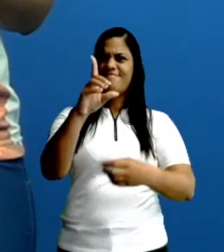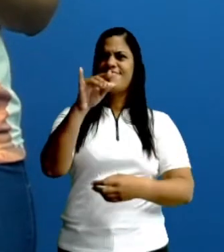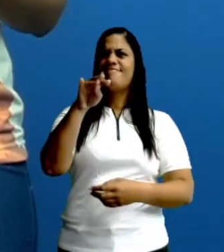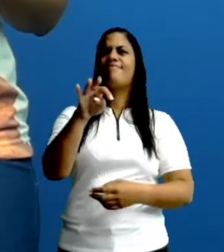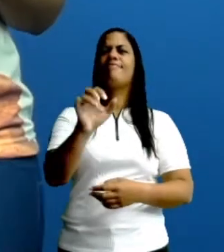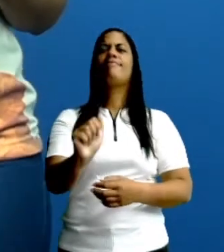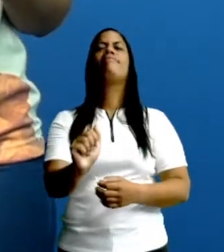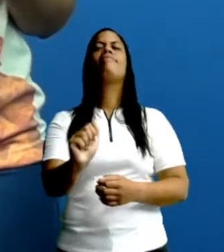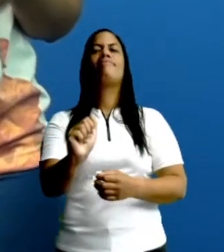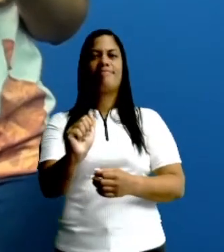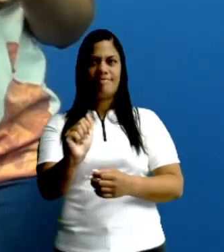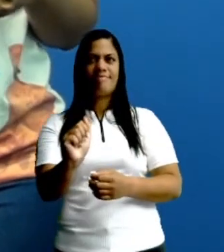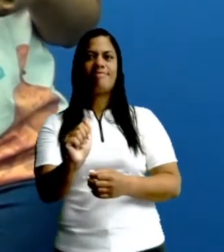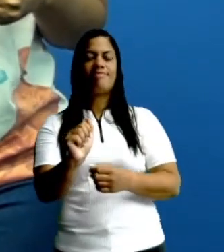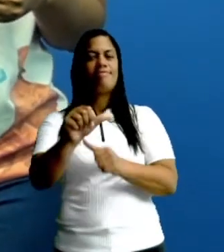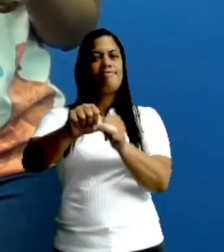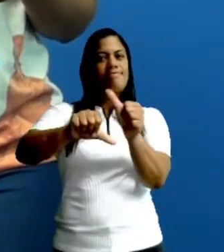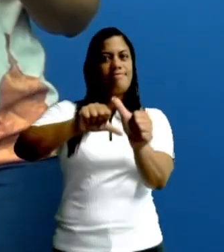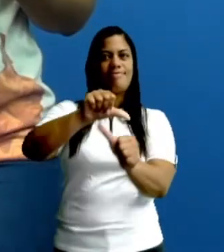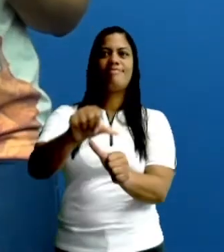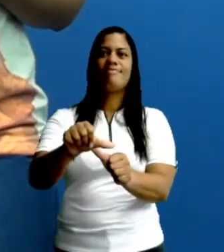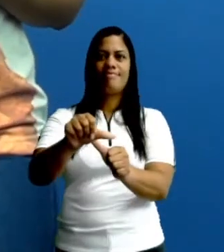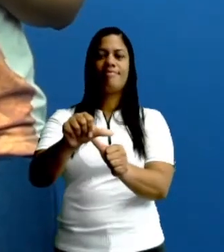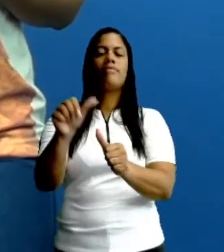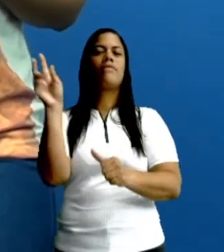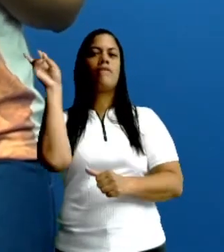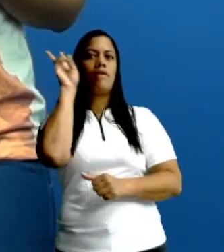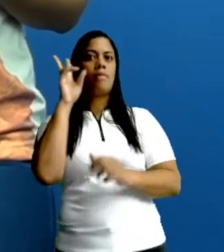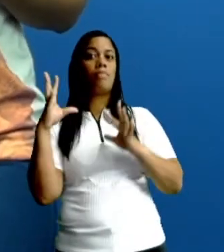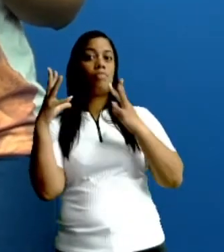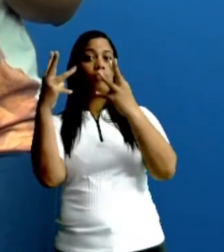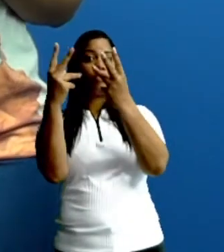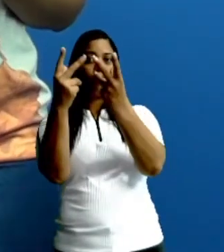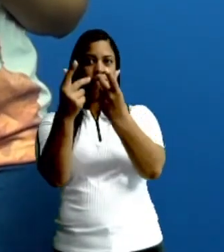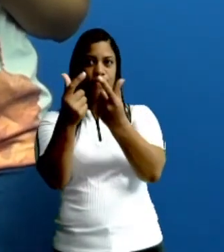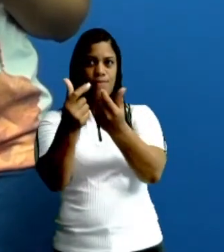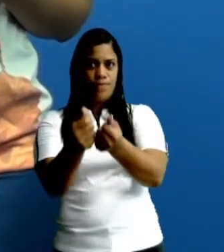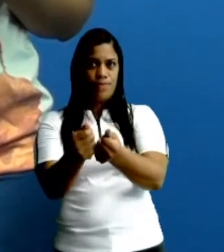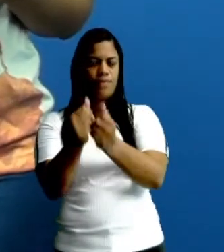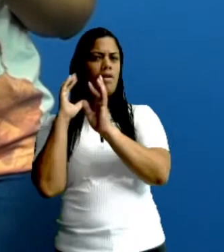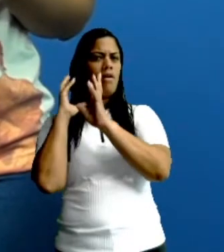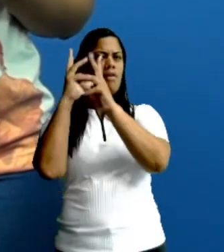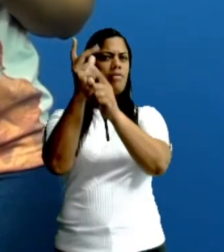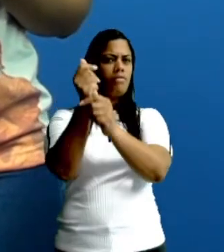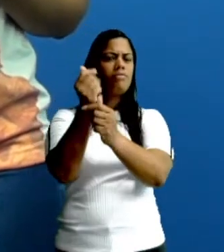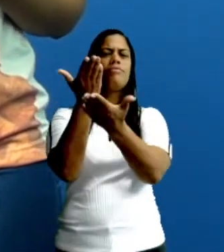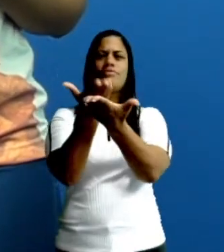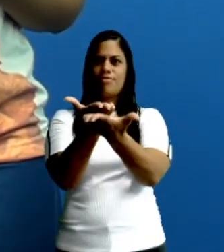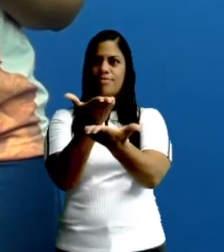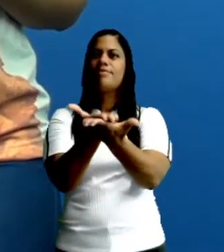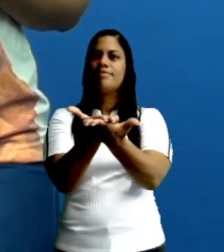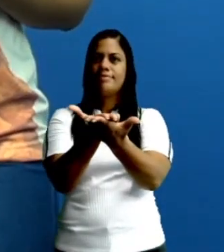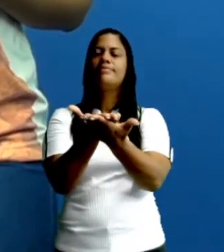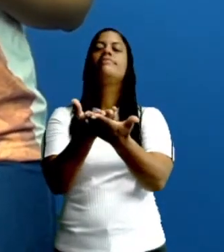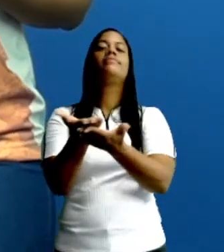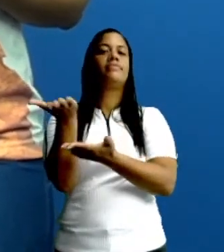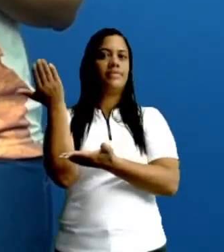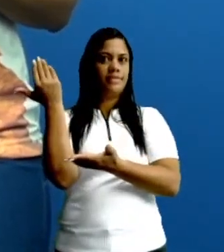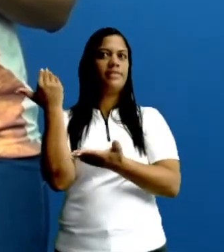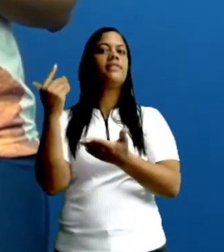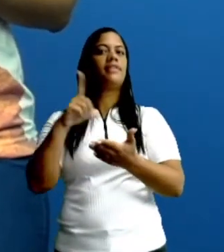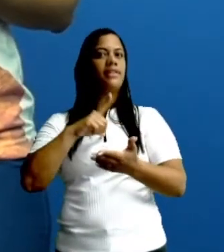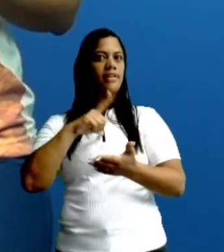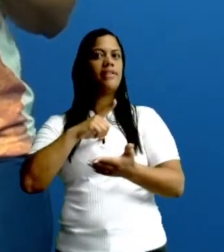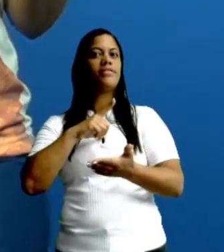vão modificar esses elementos. Lembre-se que tudo isso é uma revisão da aula anterior, tá certo, gente?